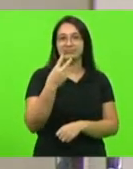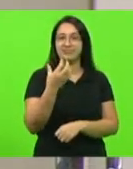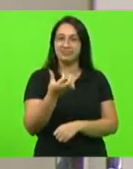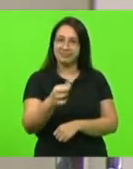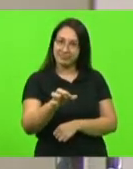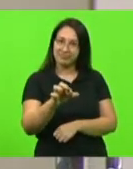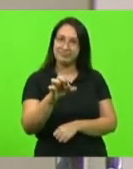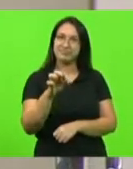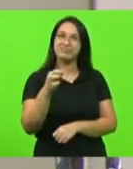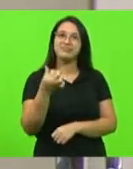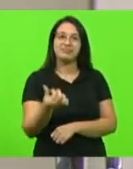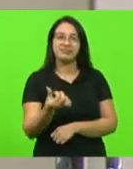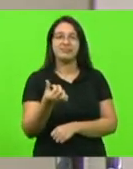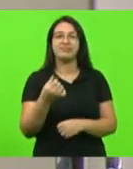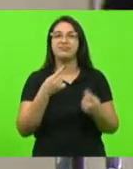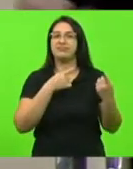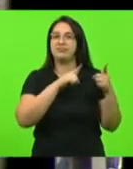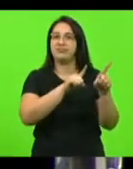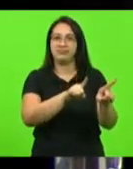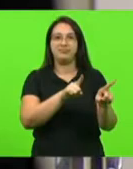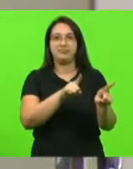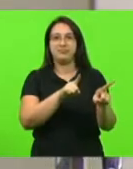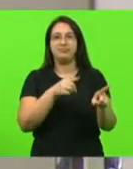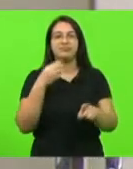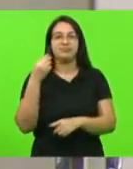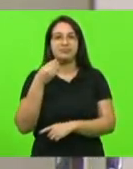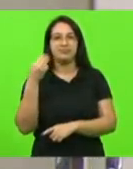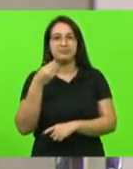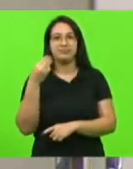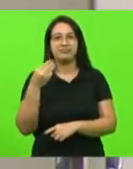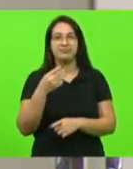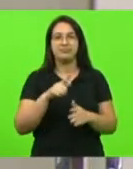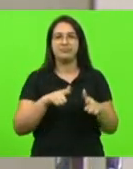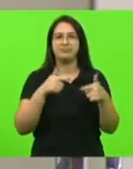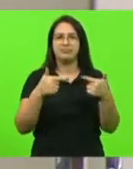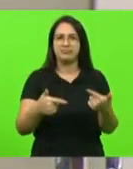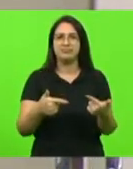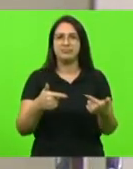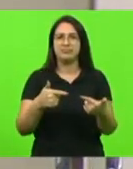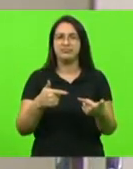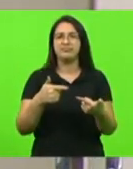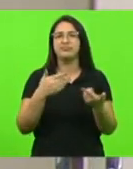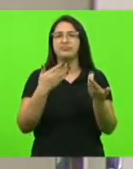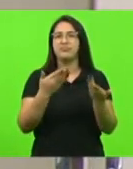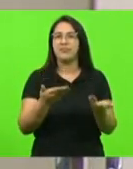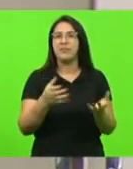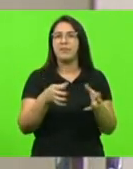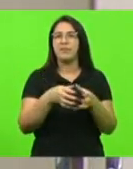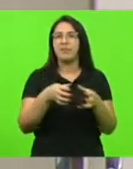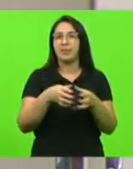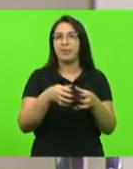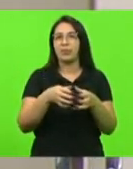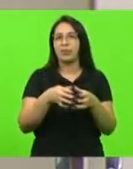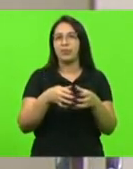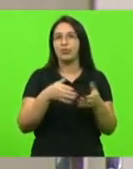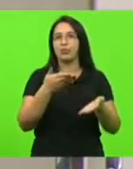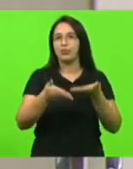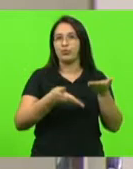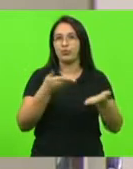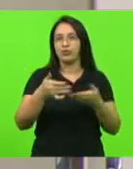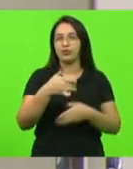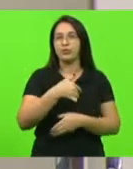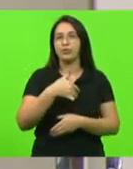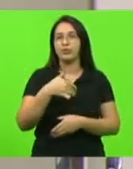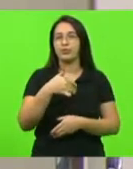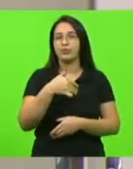Márcio Machado manifestando repúdio ao ato truculento praticado pela guarda municipal de Itajaí contra ambulante que vendia doces para ajudar na